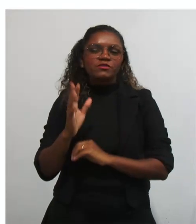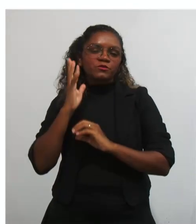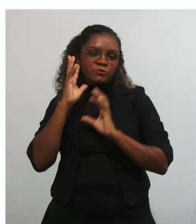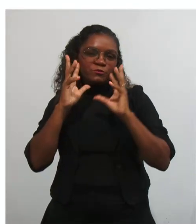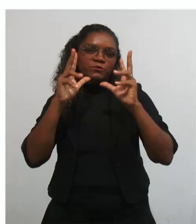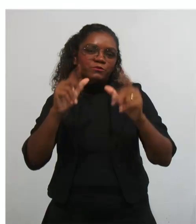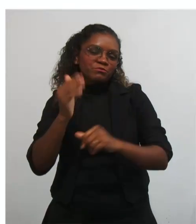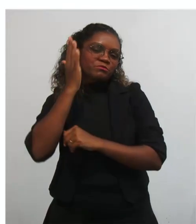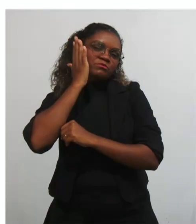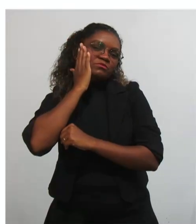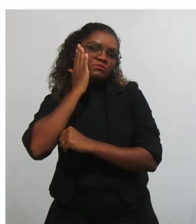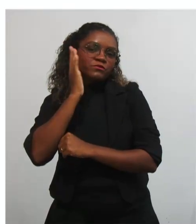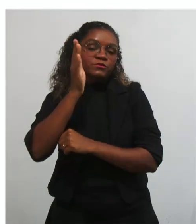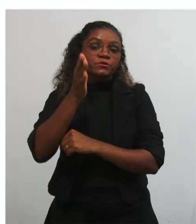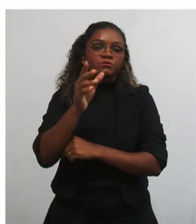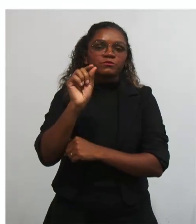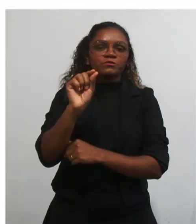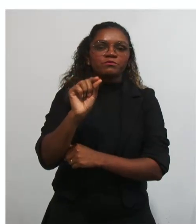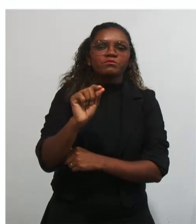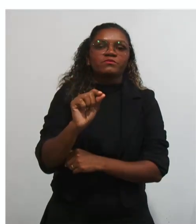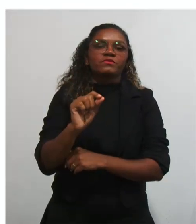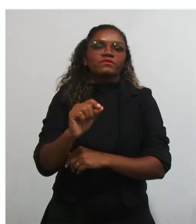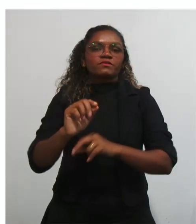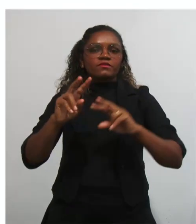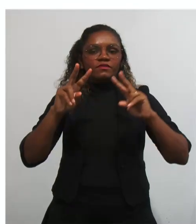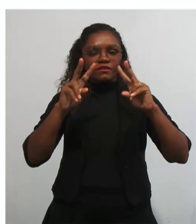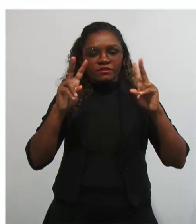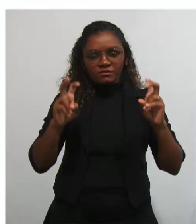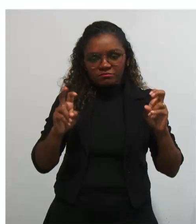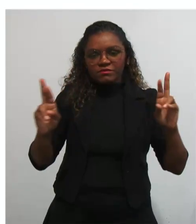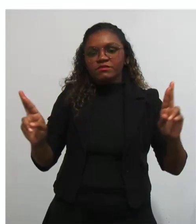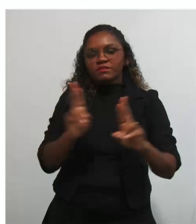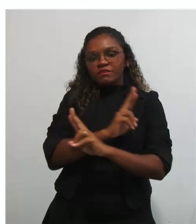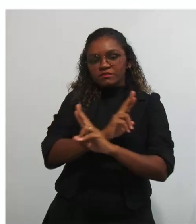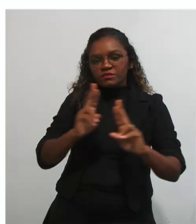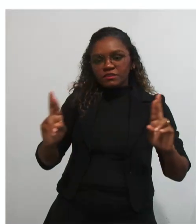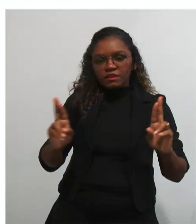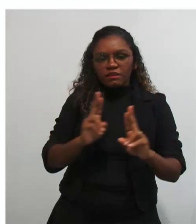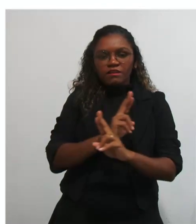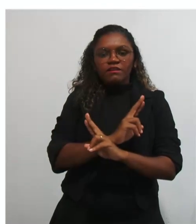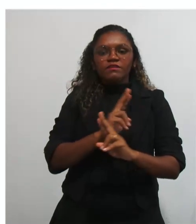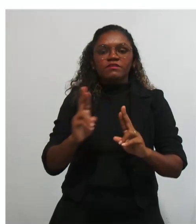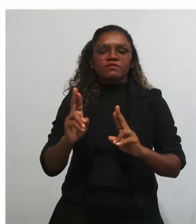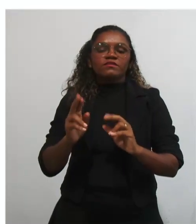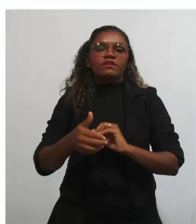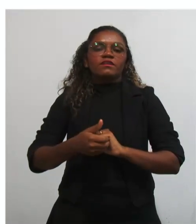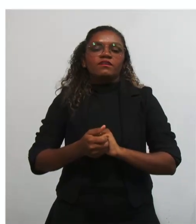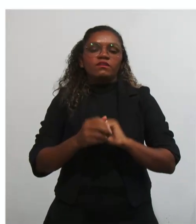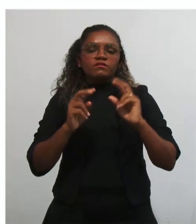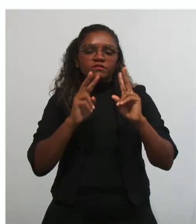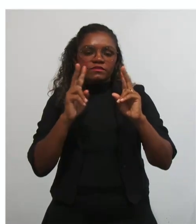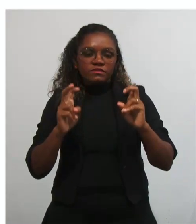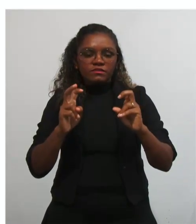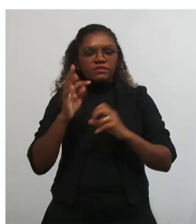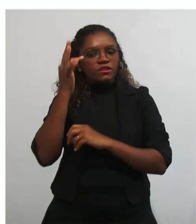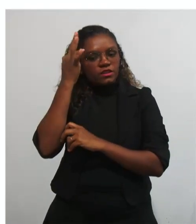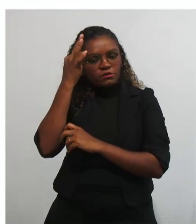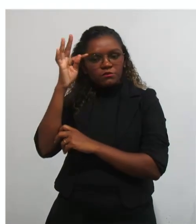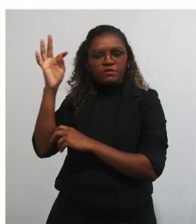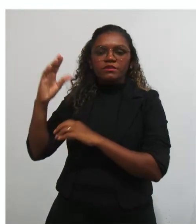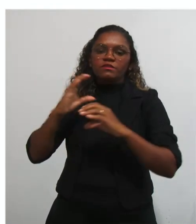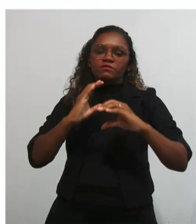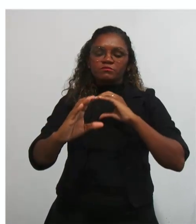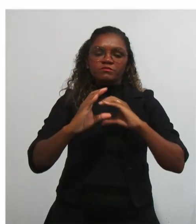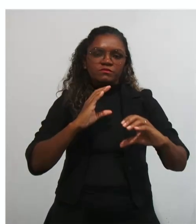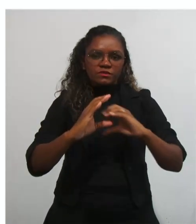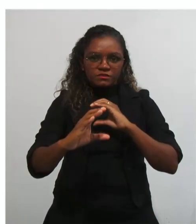hoje em dia. Nessa concepção, que está relacionada à teoria da comunicação, postulada por Jacobson, a comunicação é